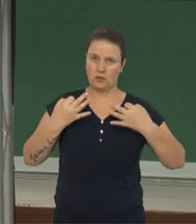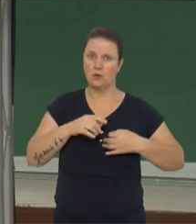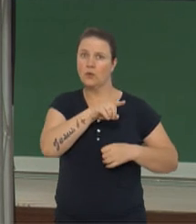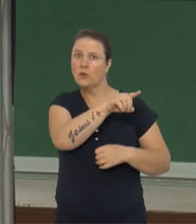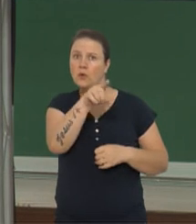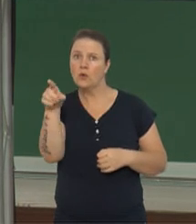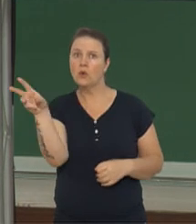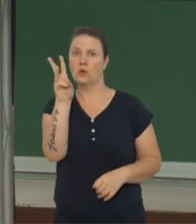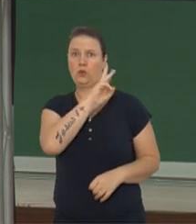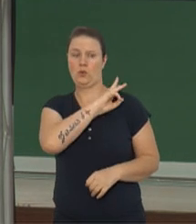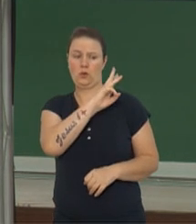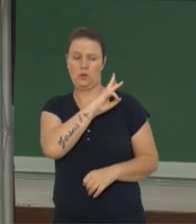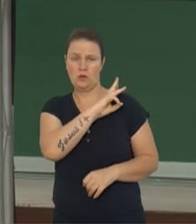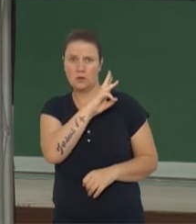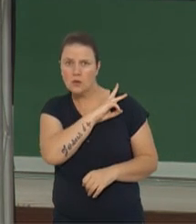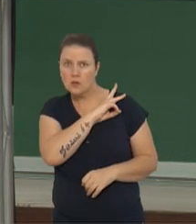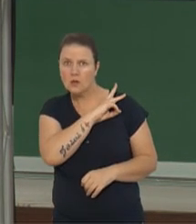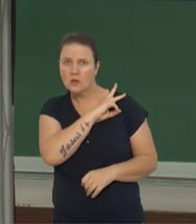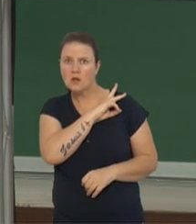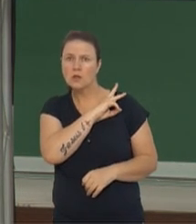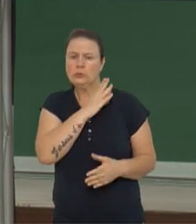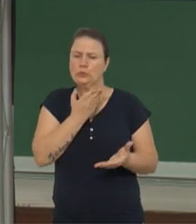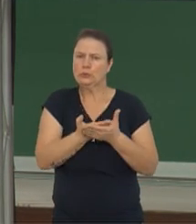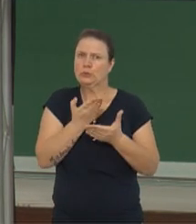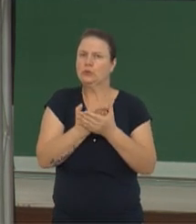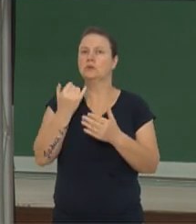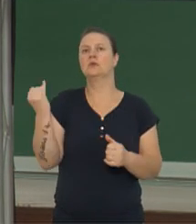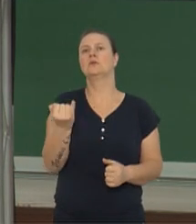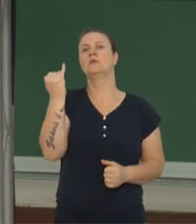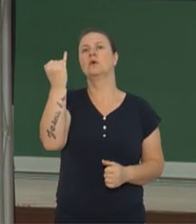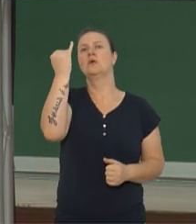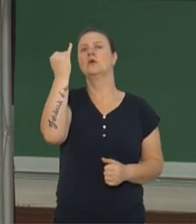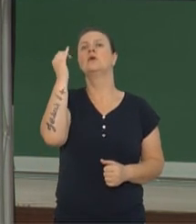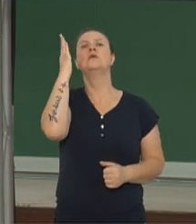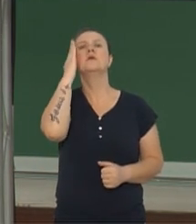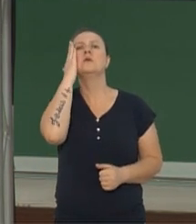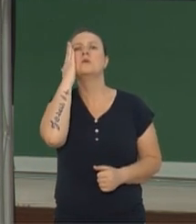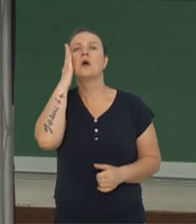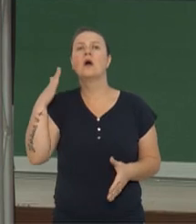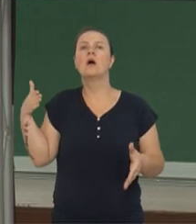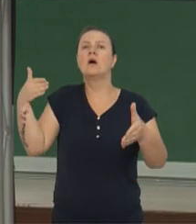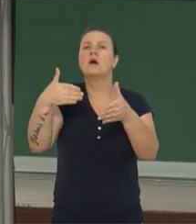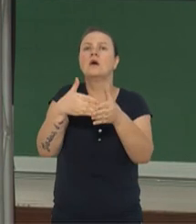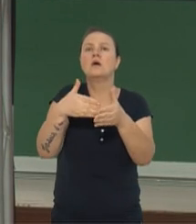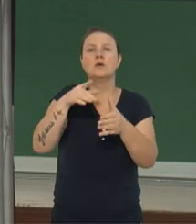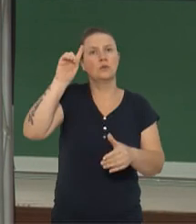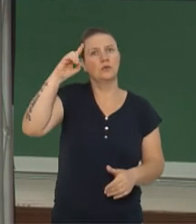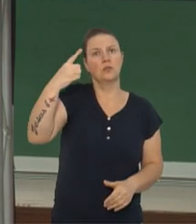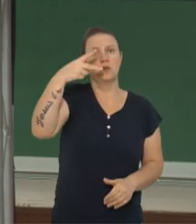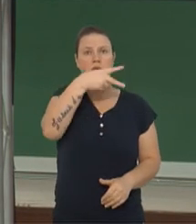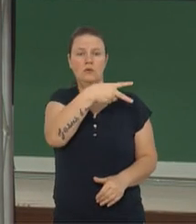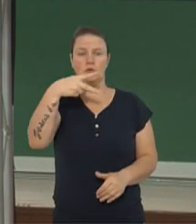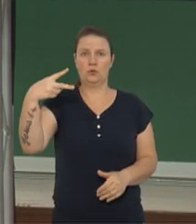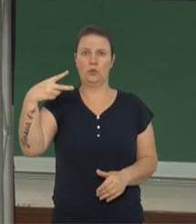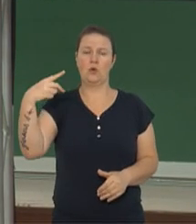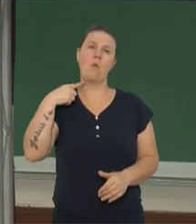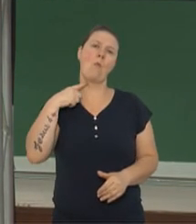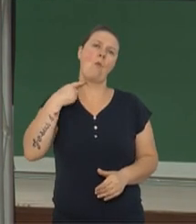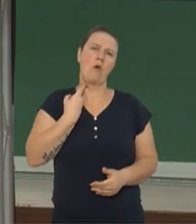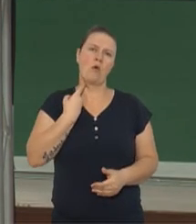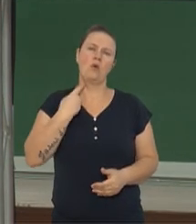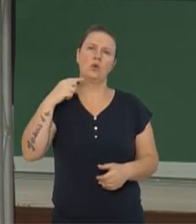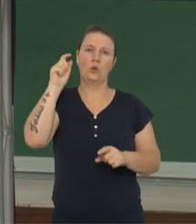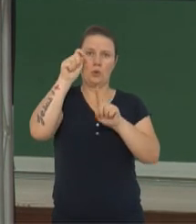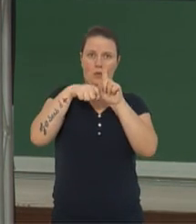aí de terceira série, por exemplo, que estão estudando, é importante vocês saberem. Até o dia 22 de maio nós temos as inscrições para o